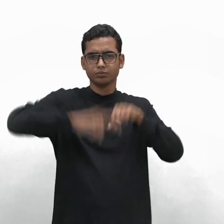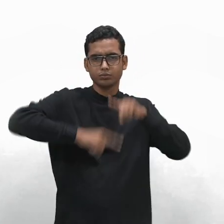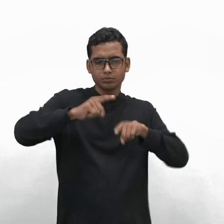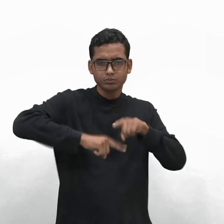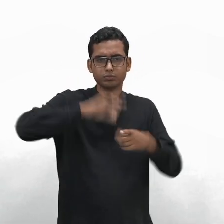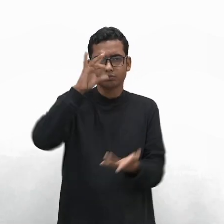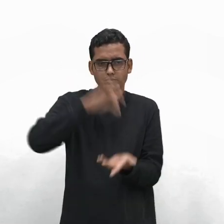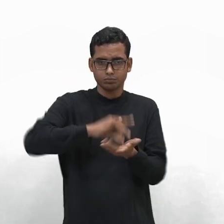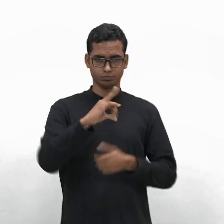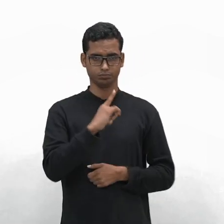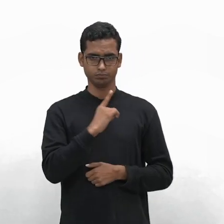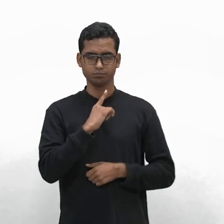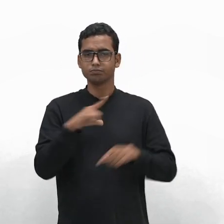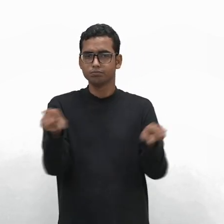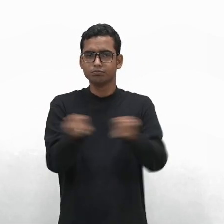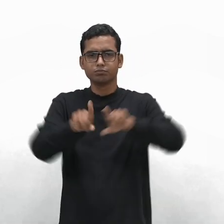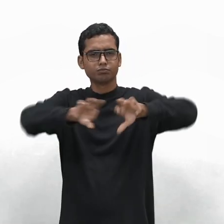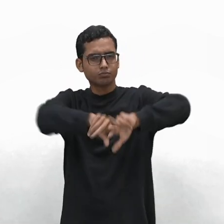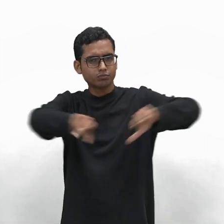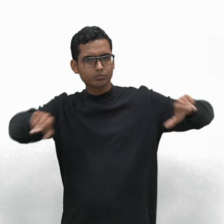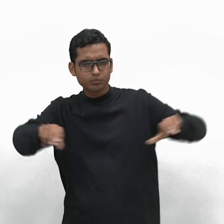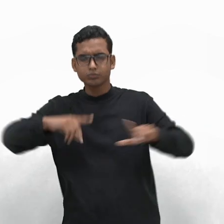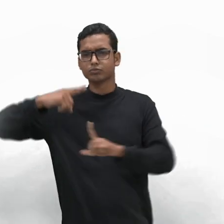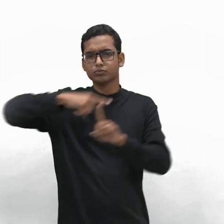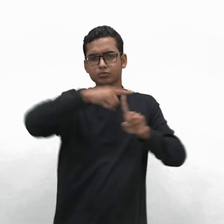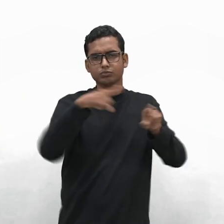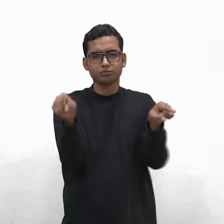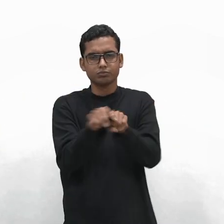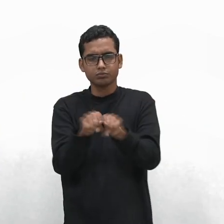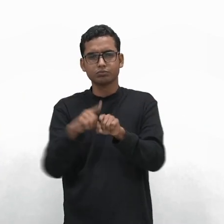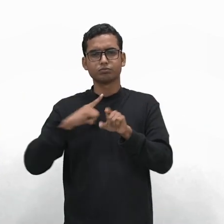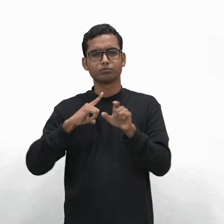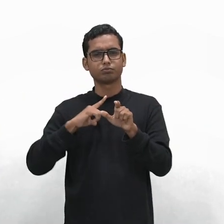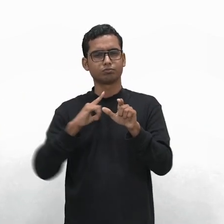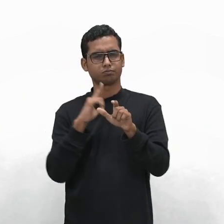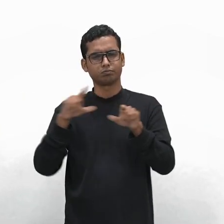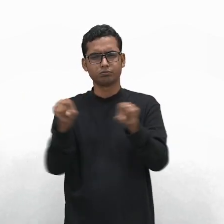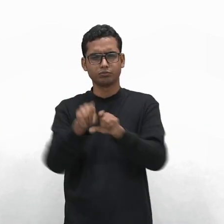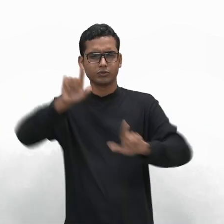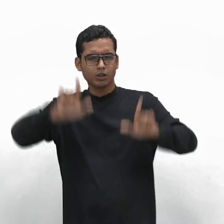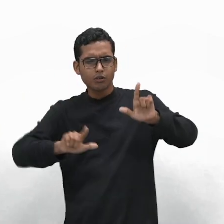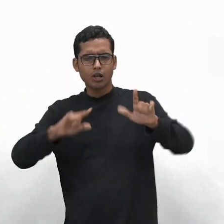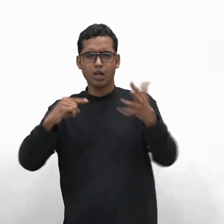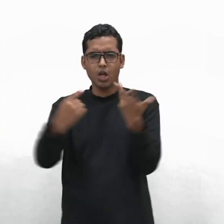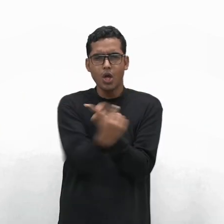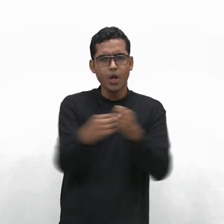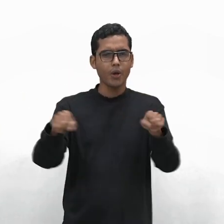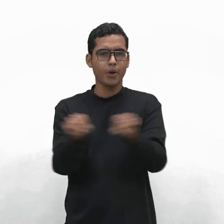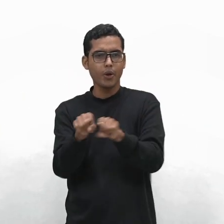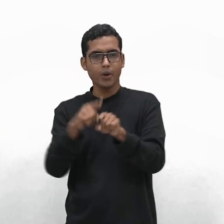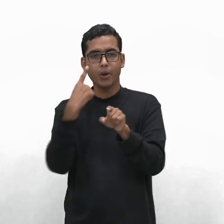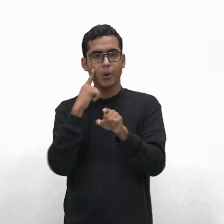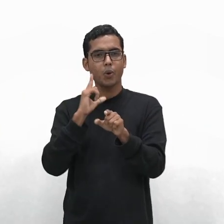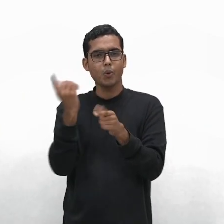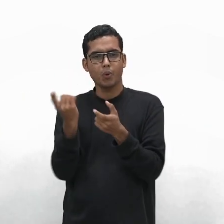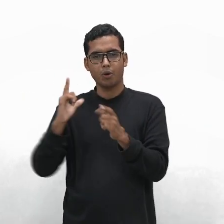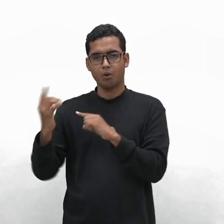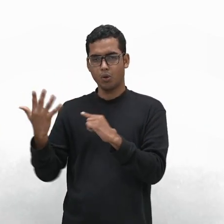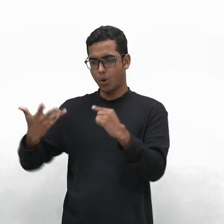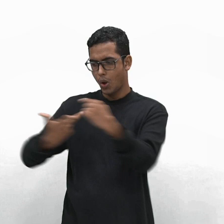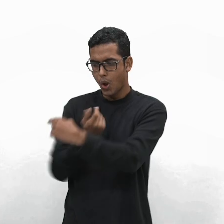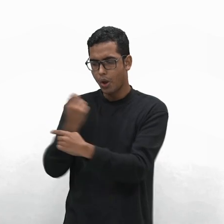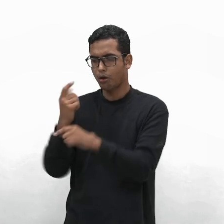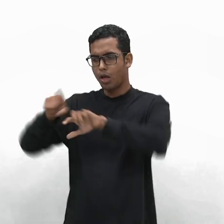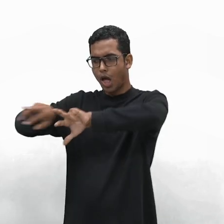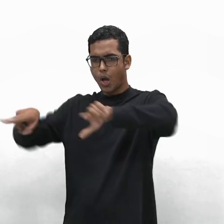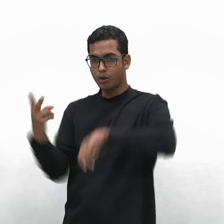obra existente em diferentes formas ou mídias. Isso pode incluir a incorporação de elementos de diversas